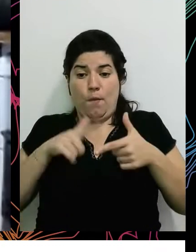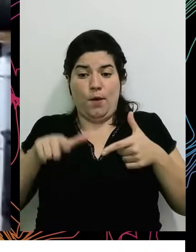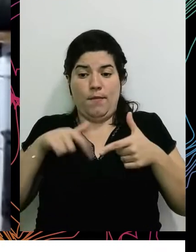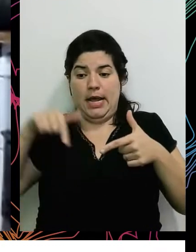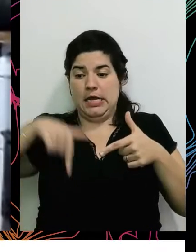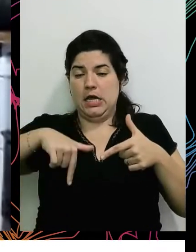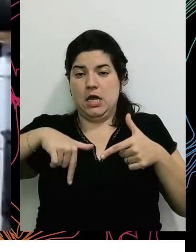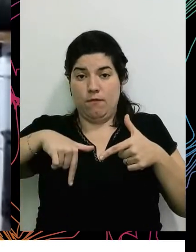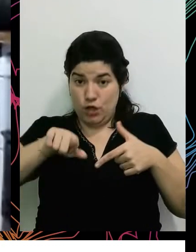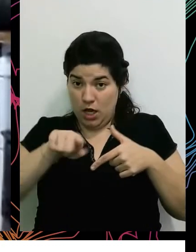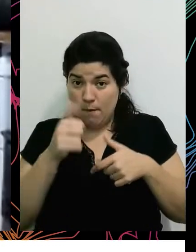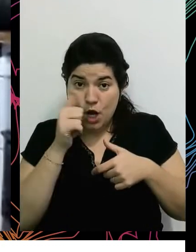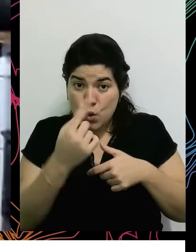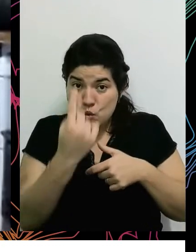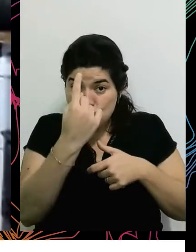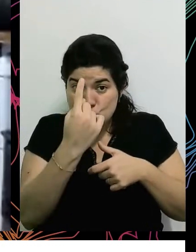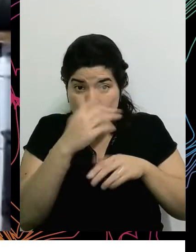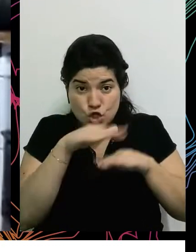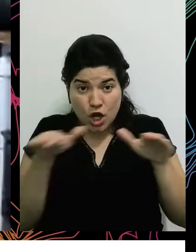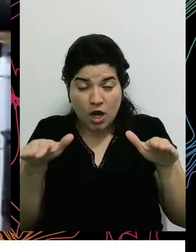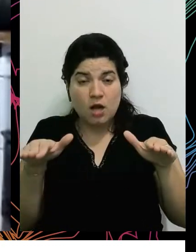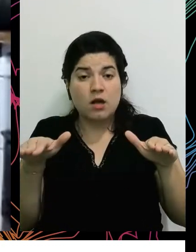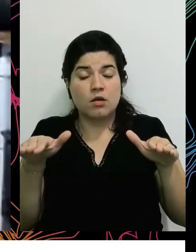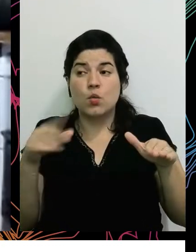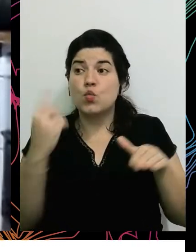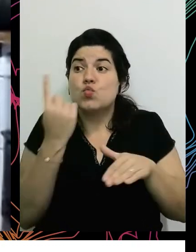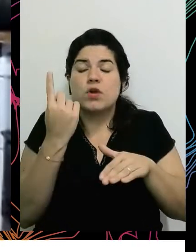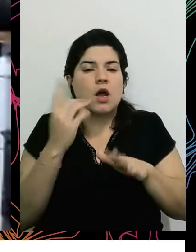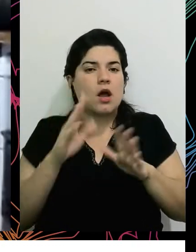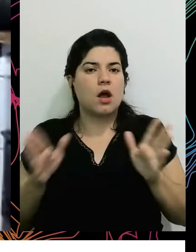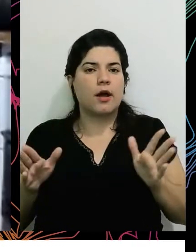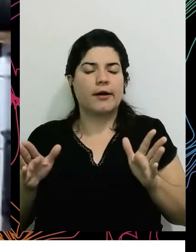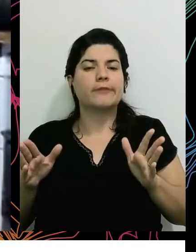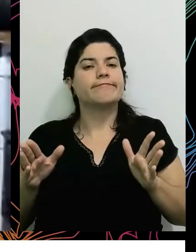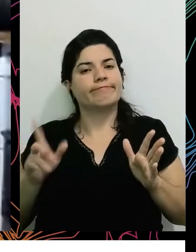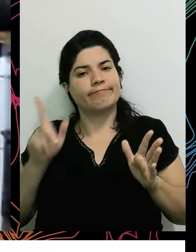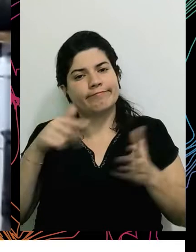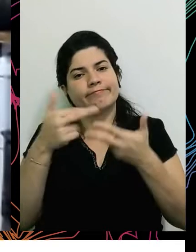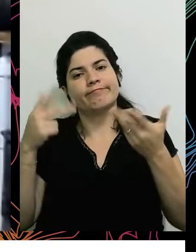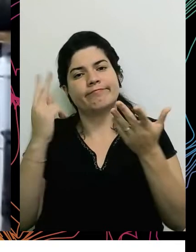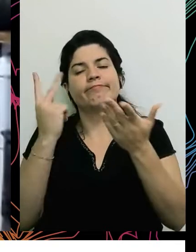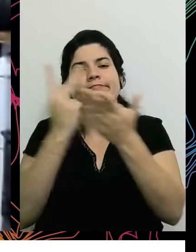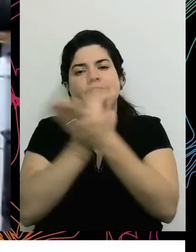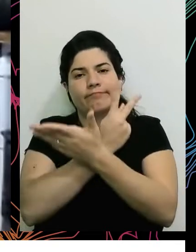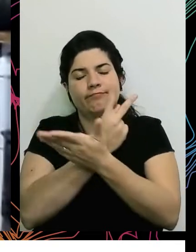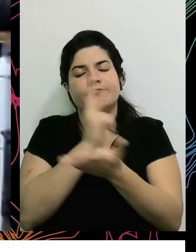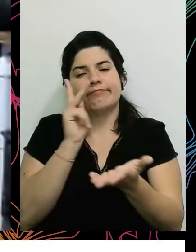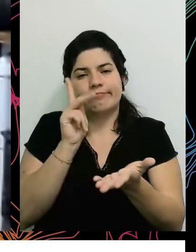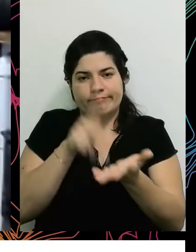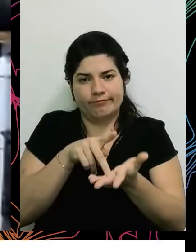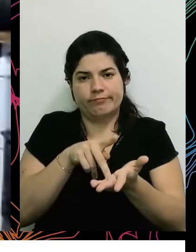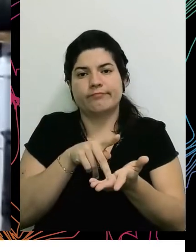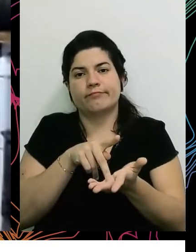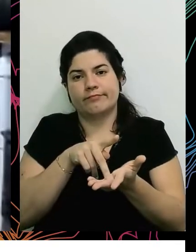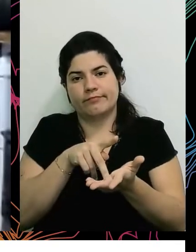viu? Então, são situações onde, né,